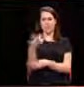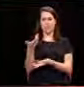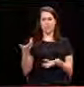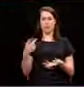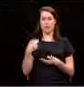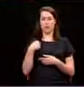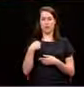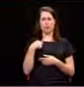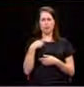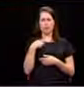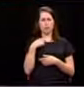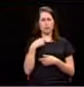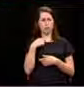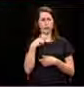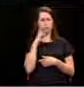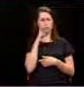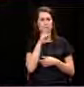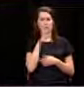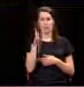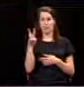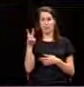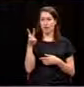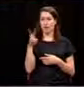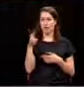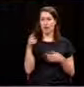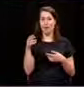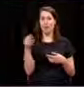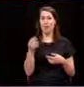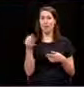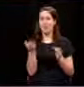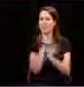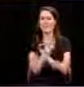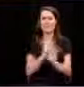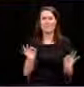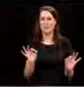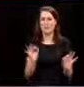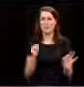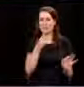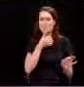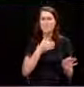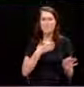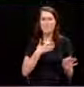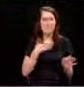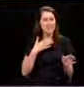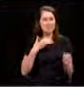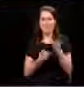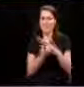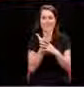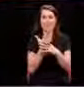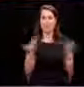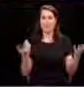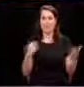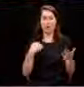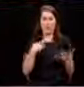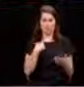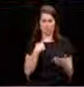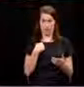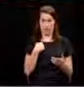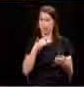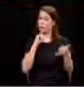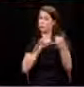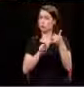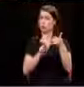esta iniciativa maravilhosa que o Benfica está a fazer. Quer dizer, eu não sou sócia